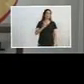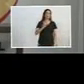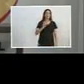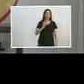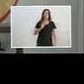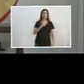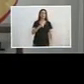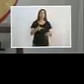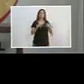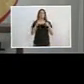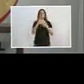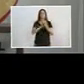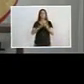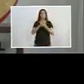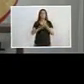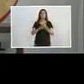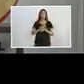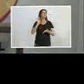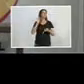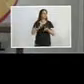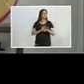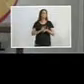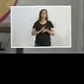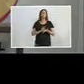Nenhum tipo de licença. Ele estava, ó...